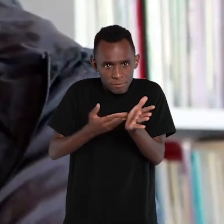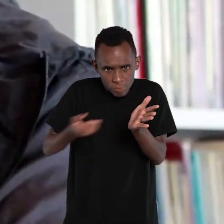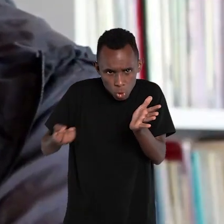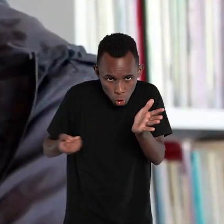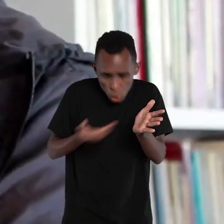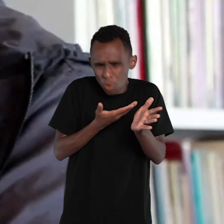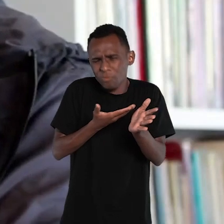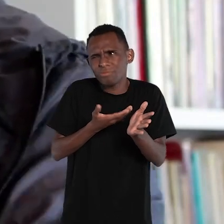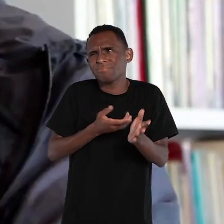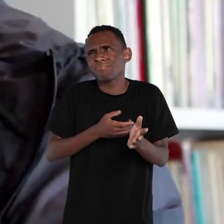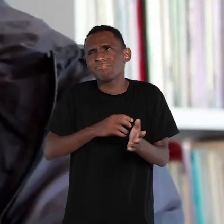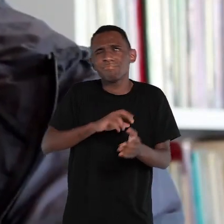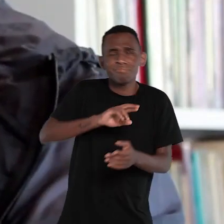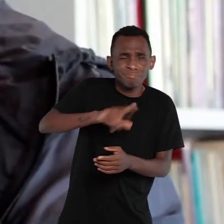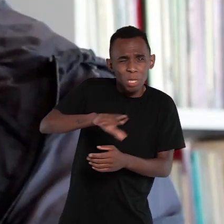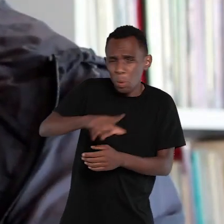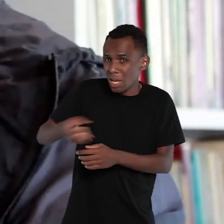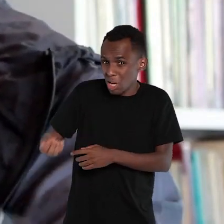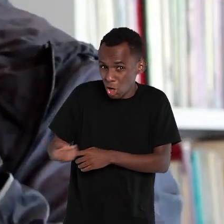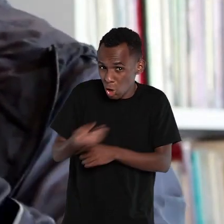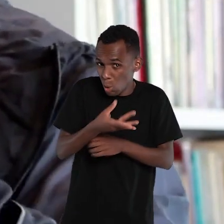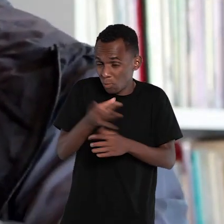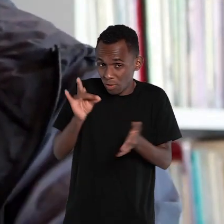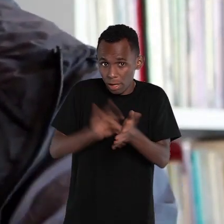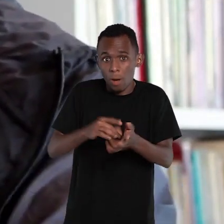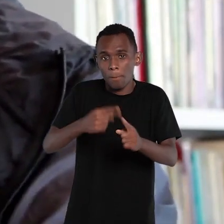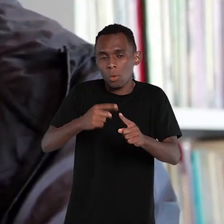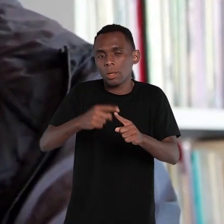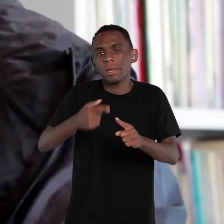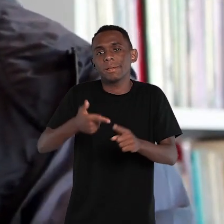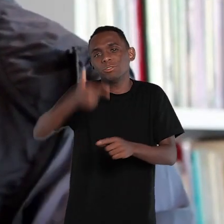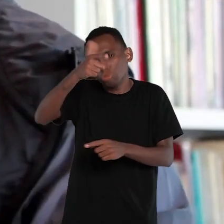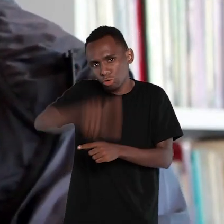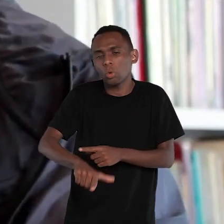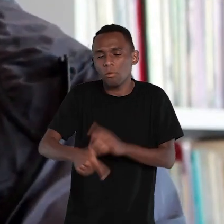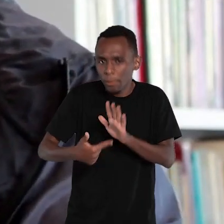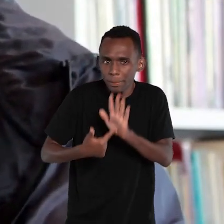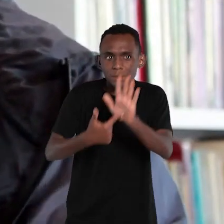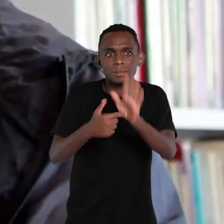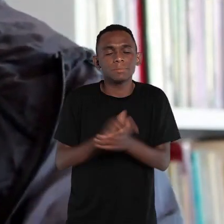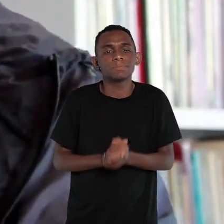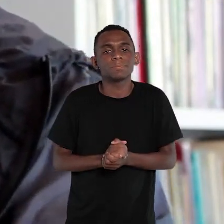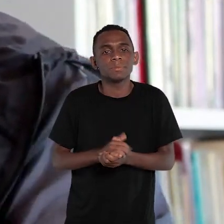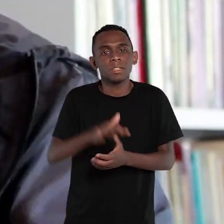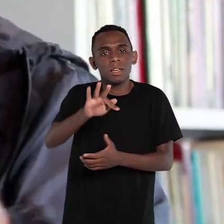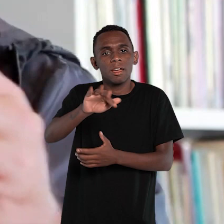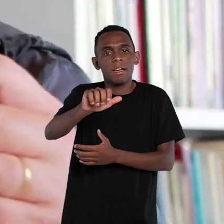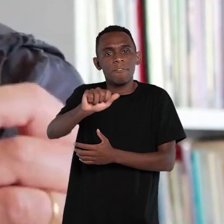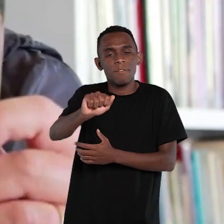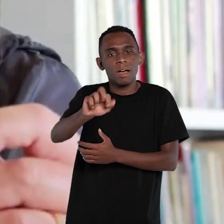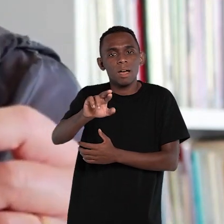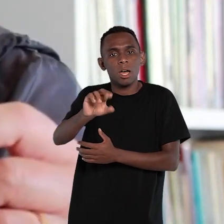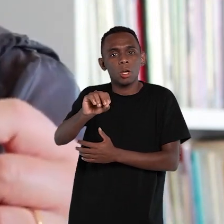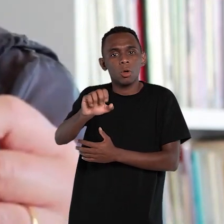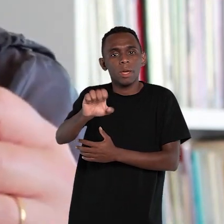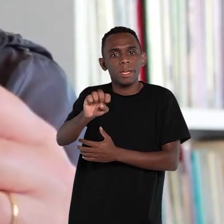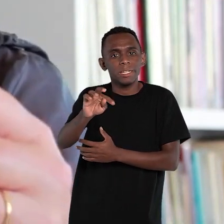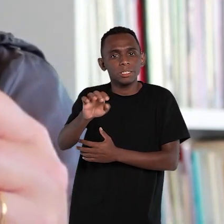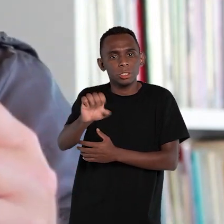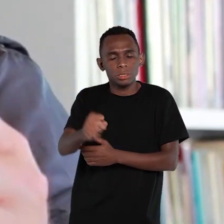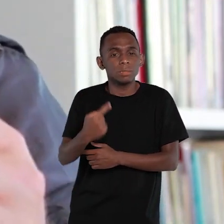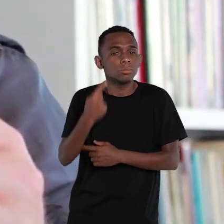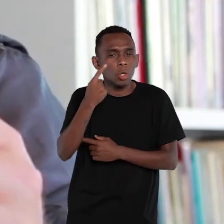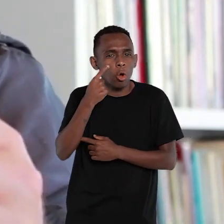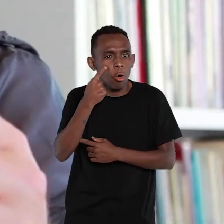livro mais recente, nem tão mais recente assim, é um relançamento do Faroestes. Vou colocar aqui